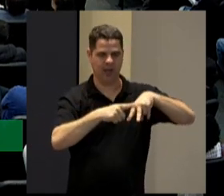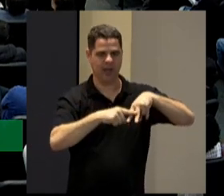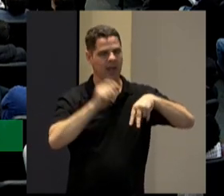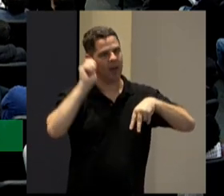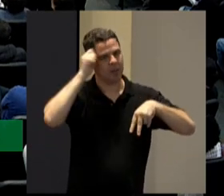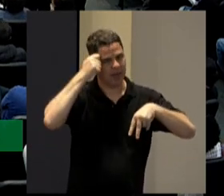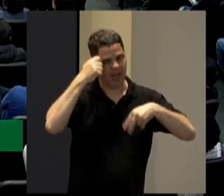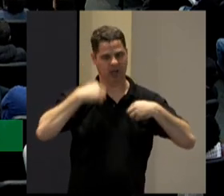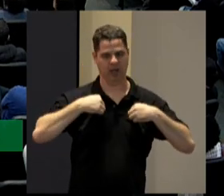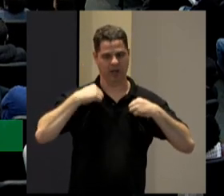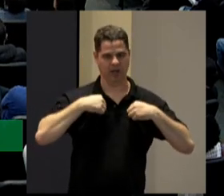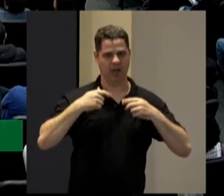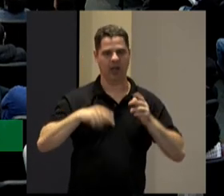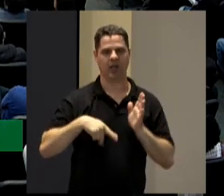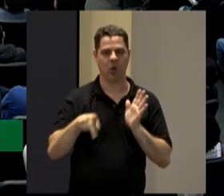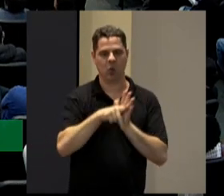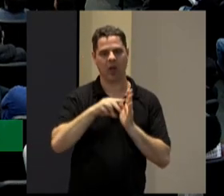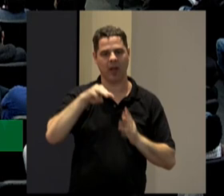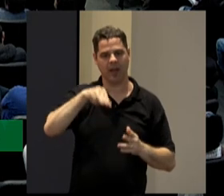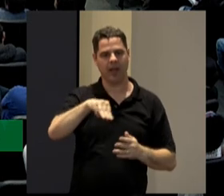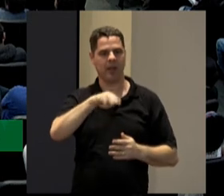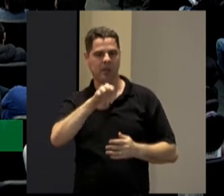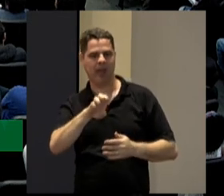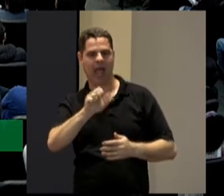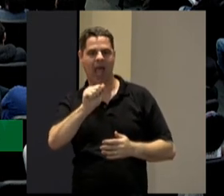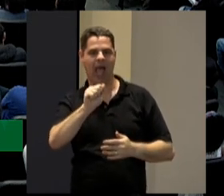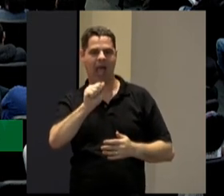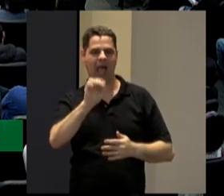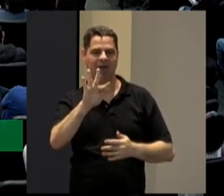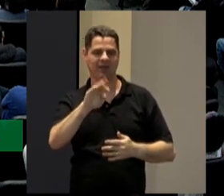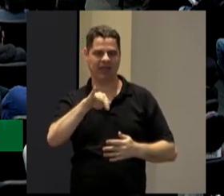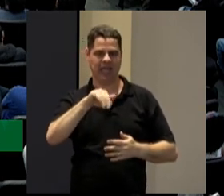blusa preta do grupo Amefricanas, que é o grupo de estudos